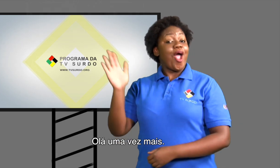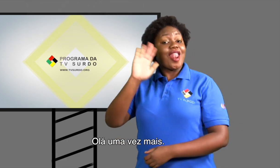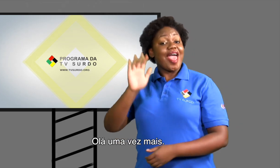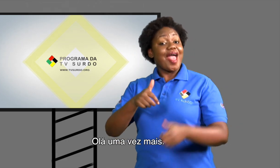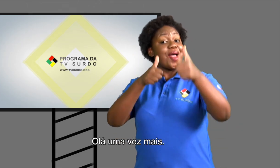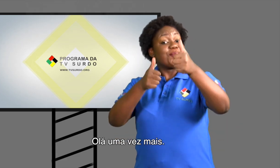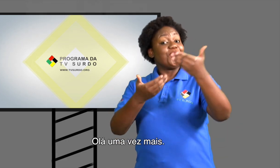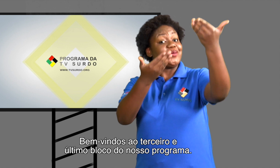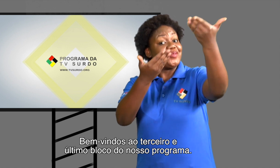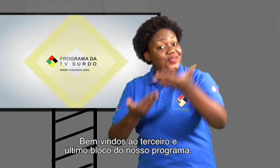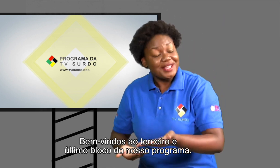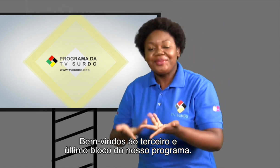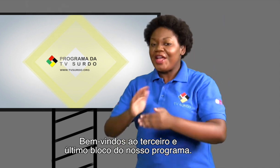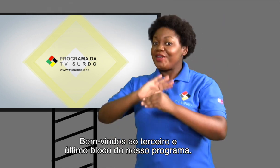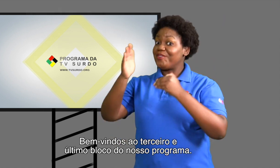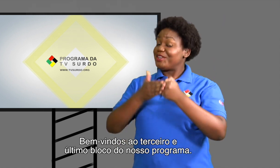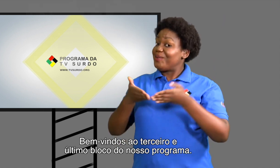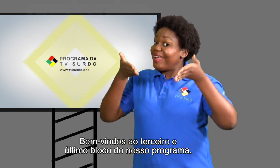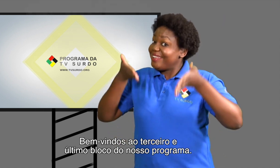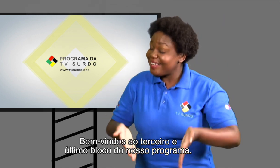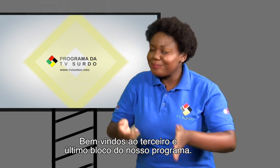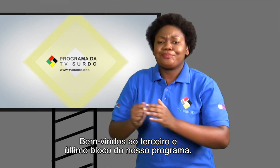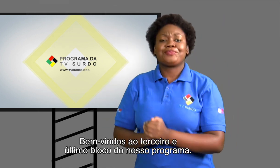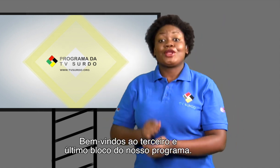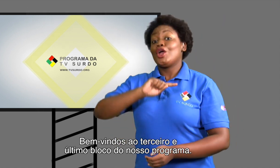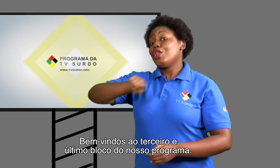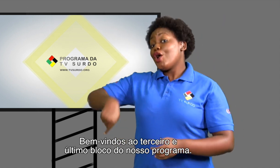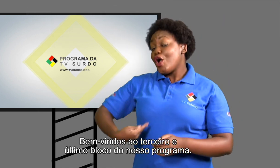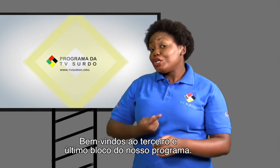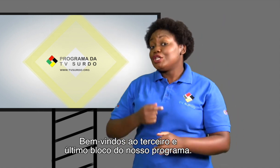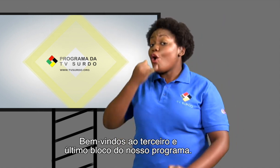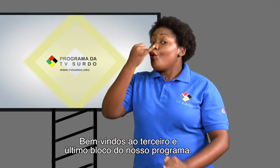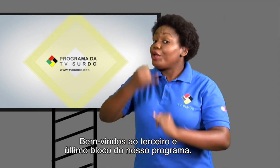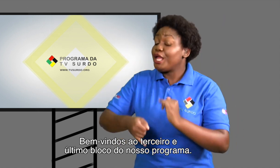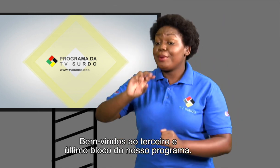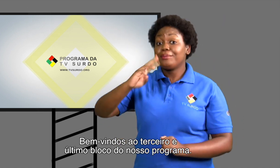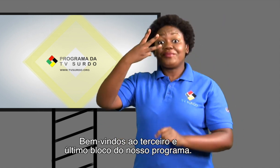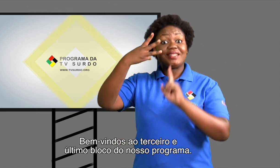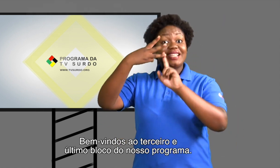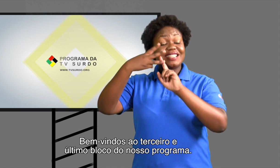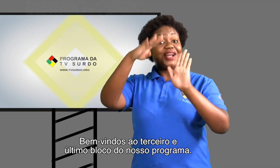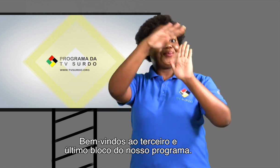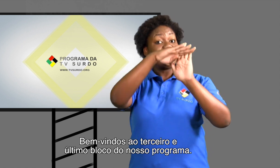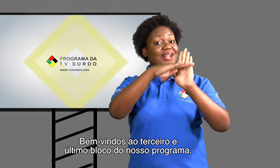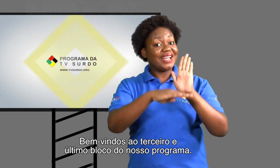Olá mais uma vez. Bem-vindos de volta ao terceiro e último bloco do nosso programa.